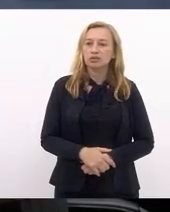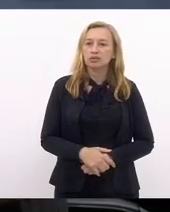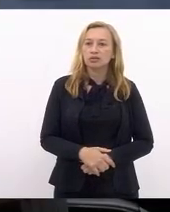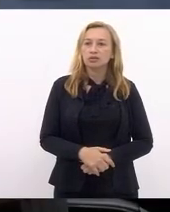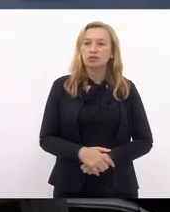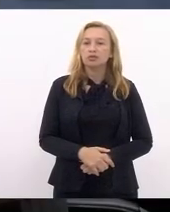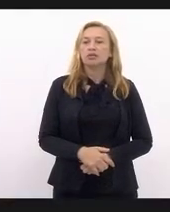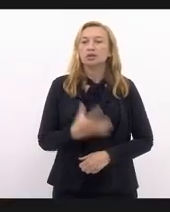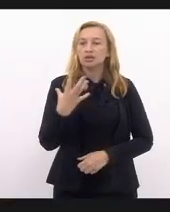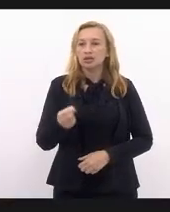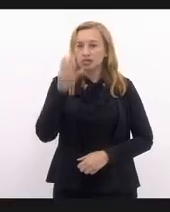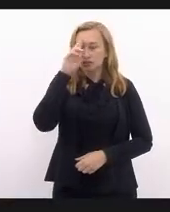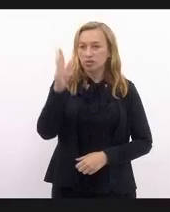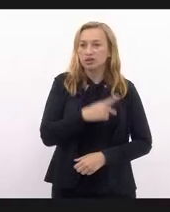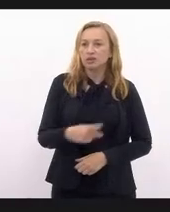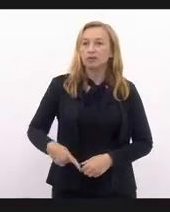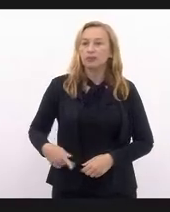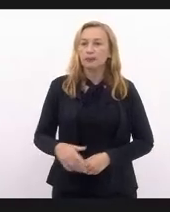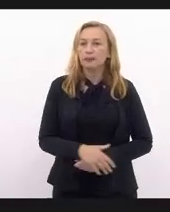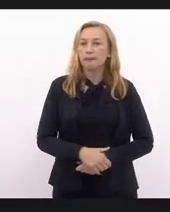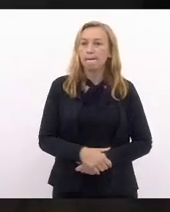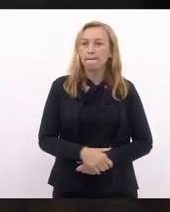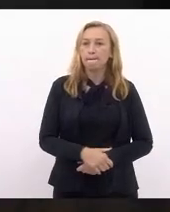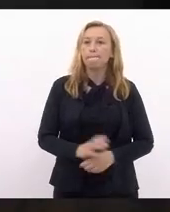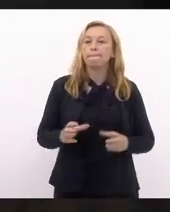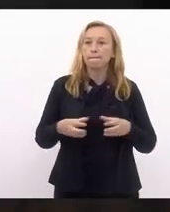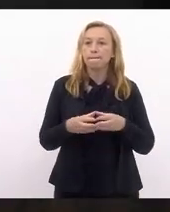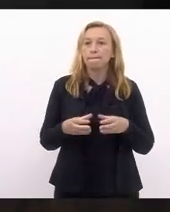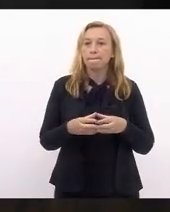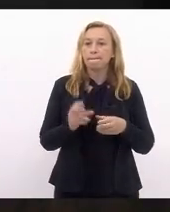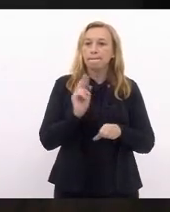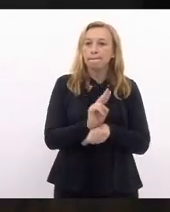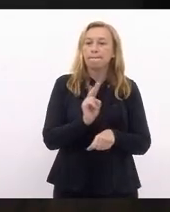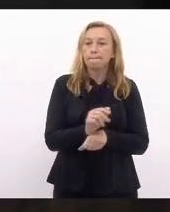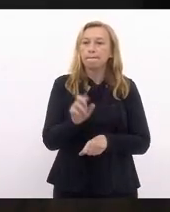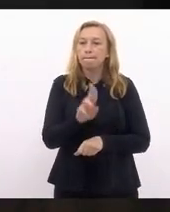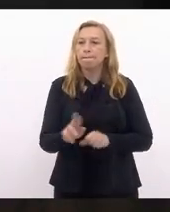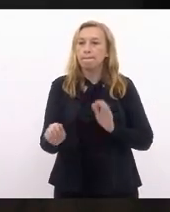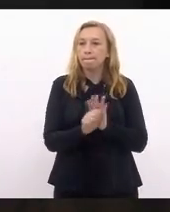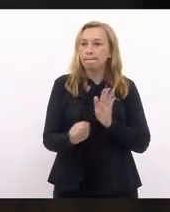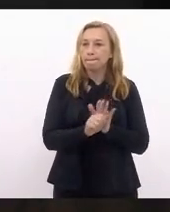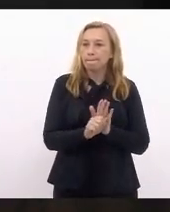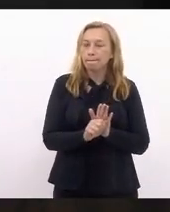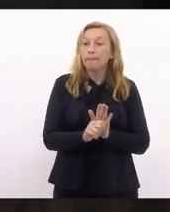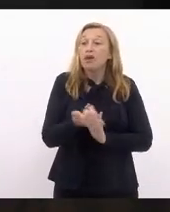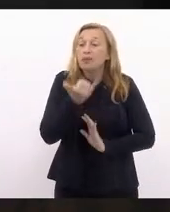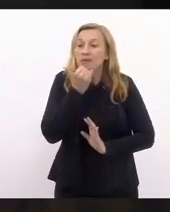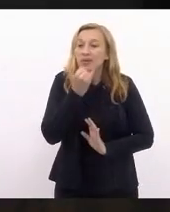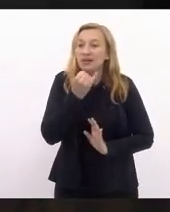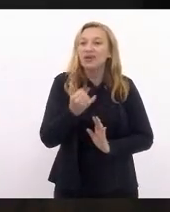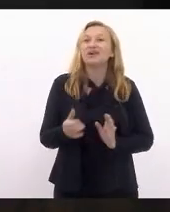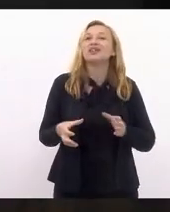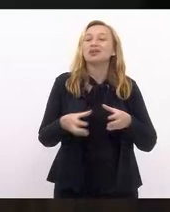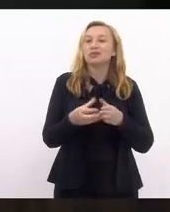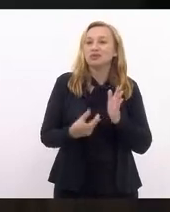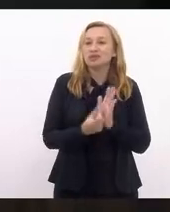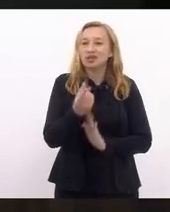parecer favorável presidente de pregação do vidro adaptado para